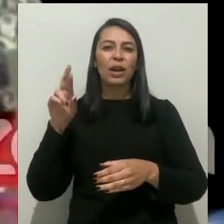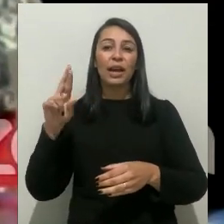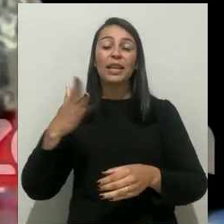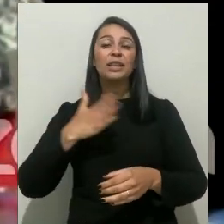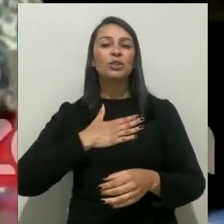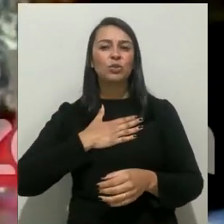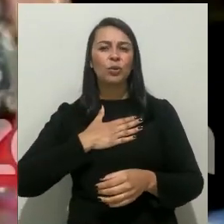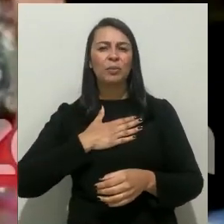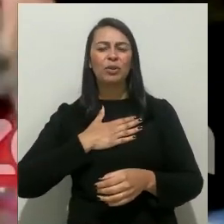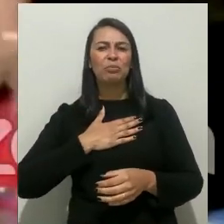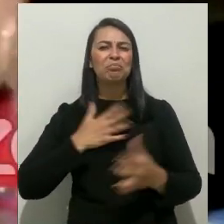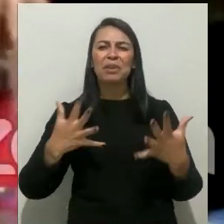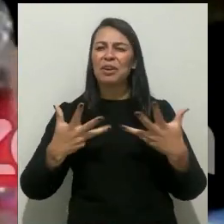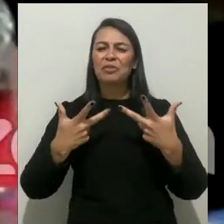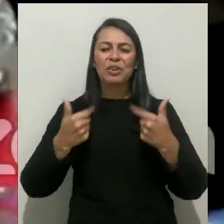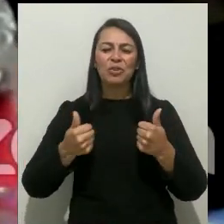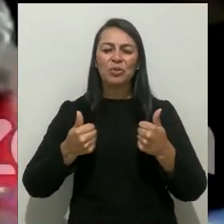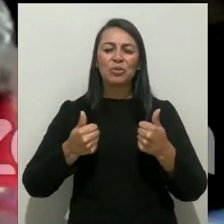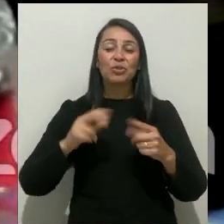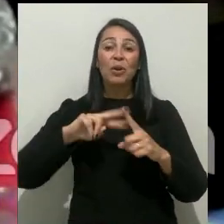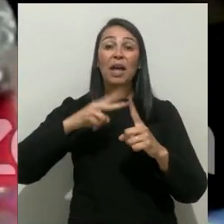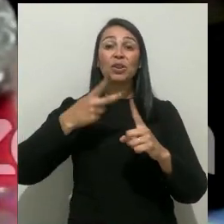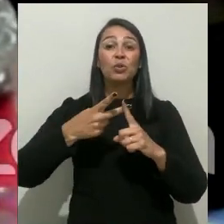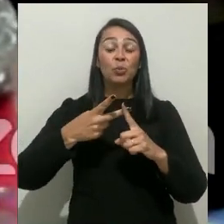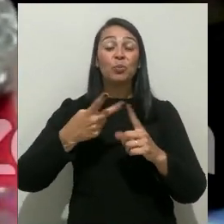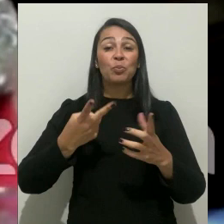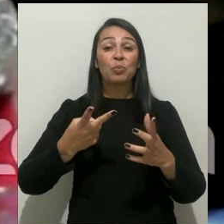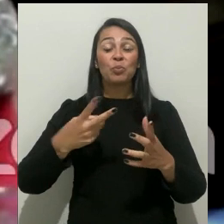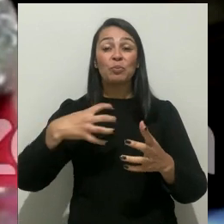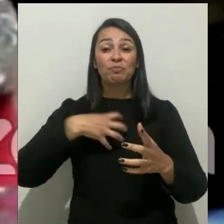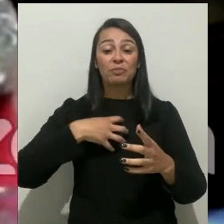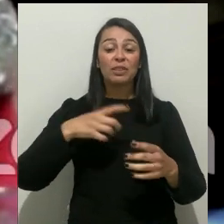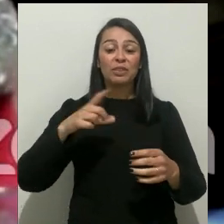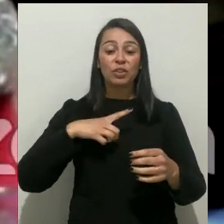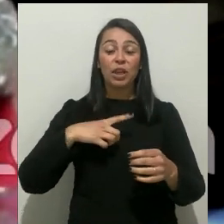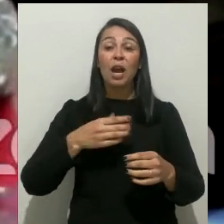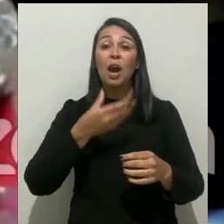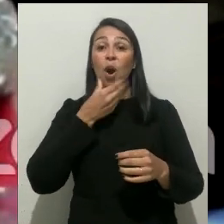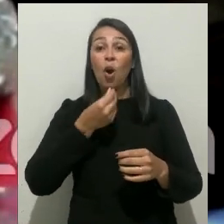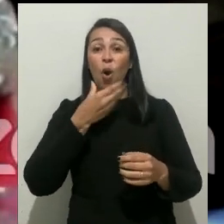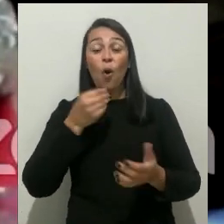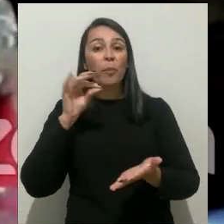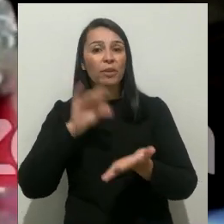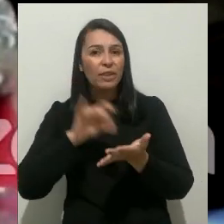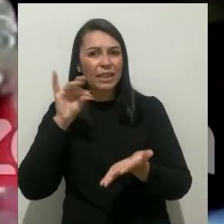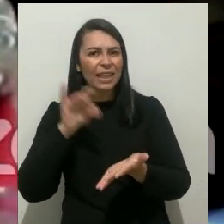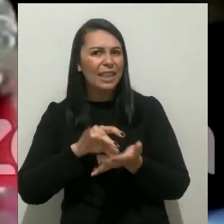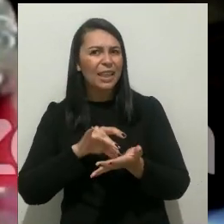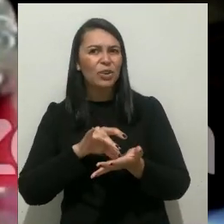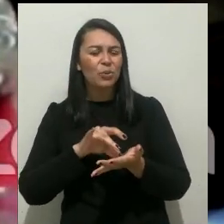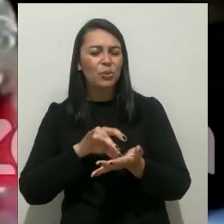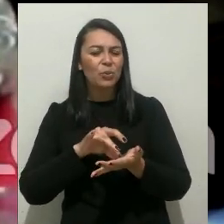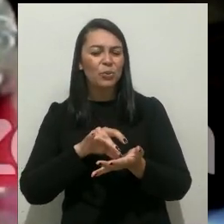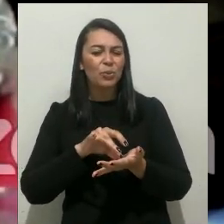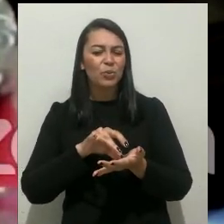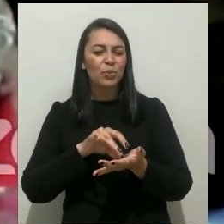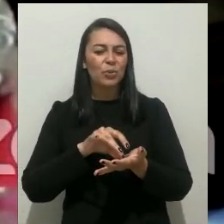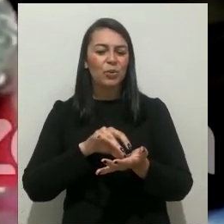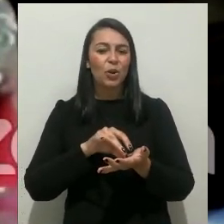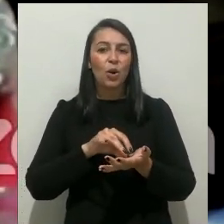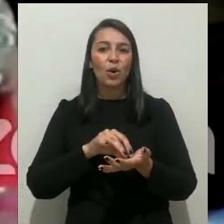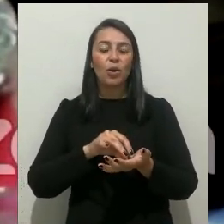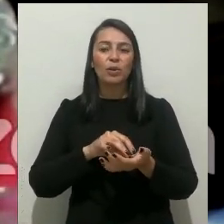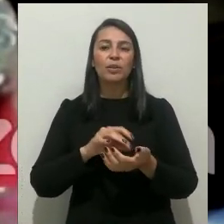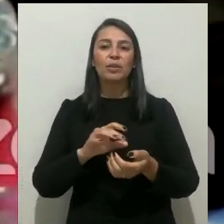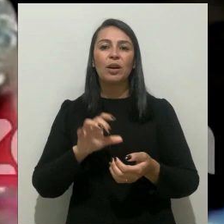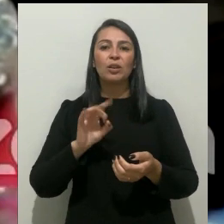que é coisa mais maravilhosa aqui. A dupla natureza que você falou, ele é homem verdadeiro, ele não é um homem